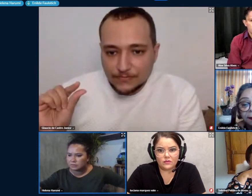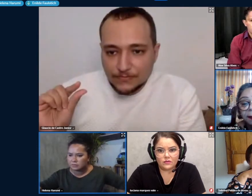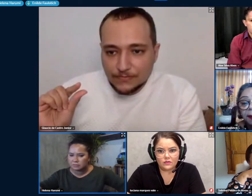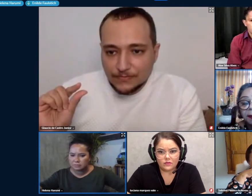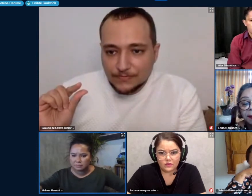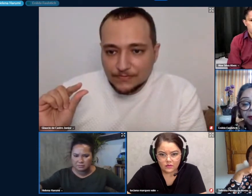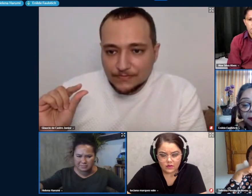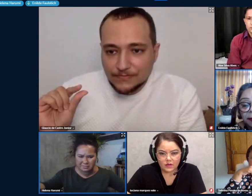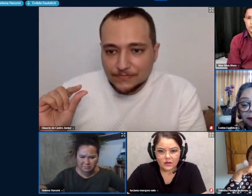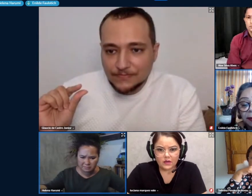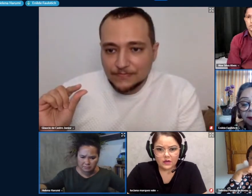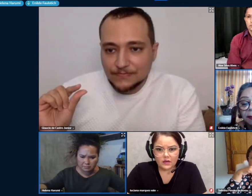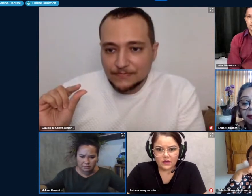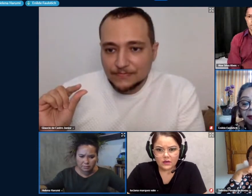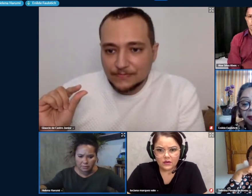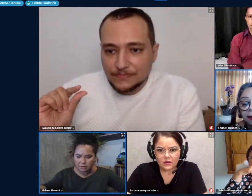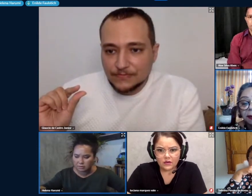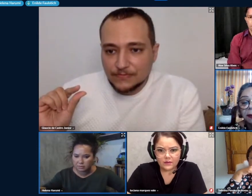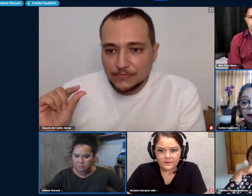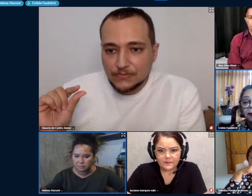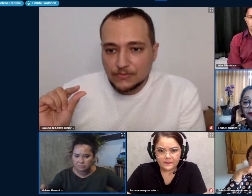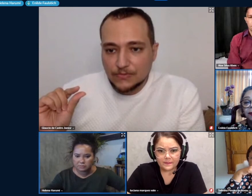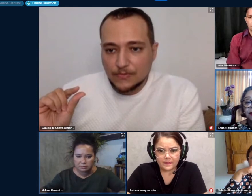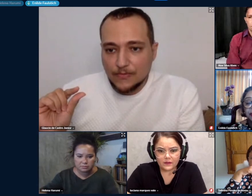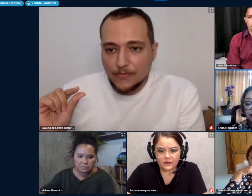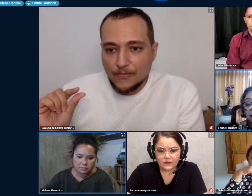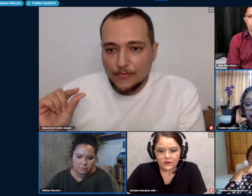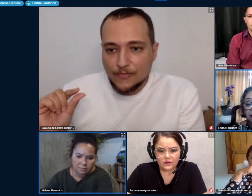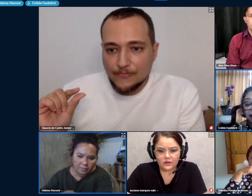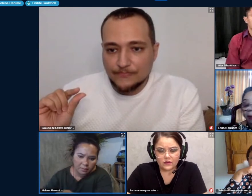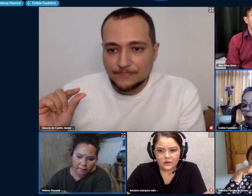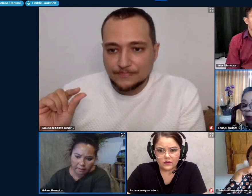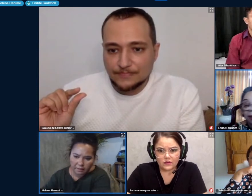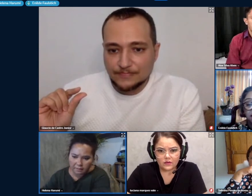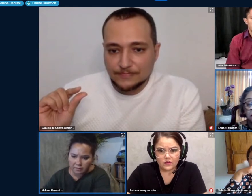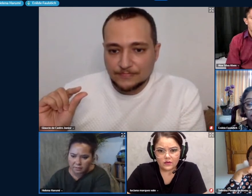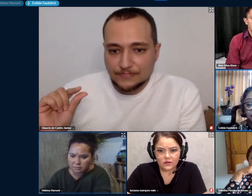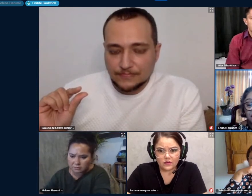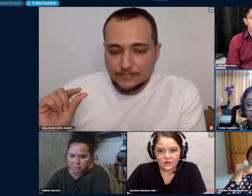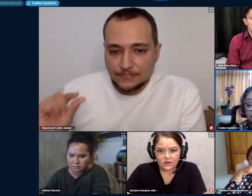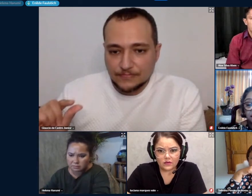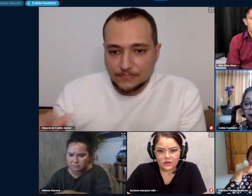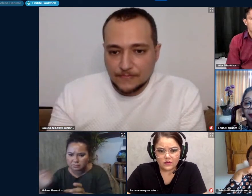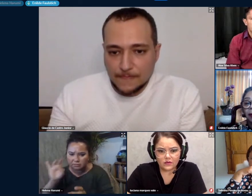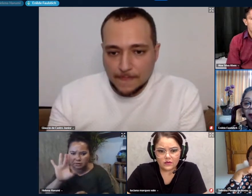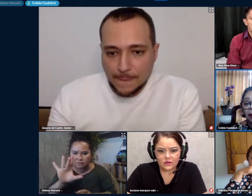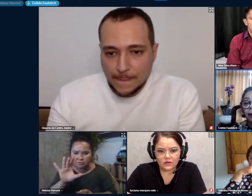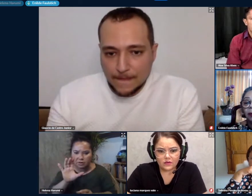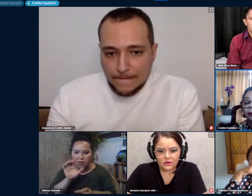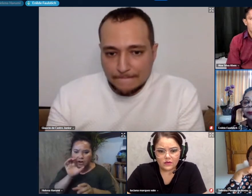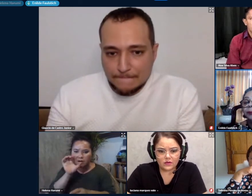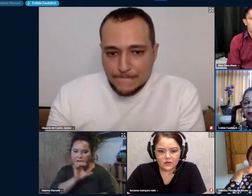Helena, dá licença, deixa eu orientar aqui, porque senão não vai,